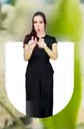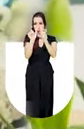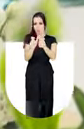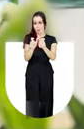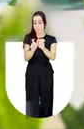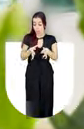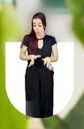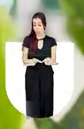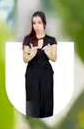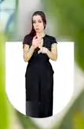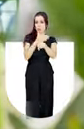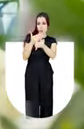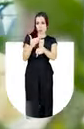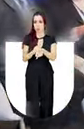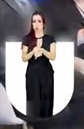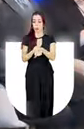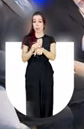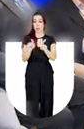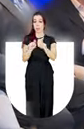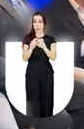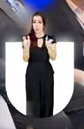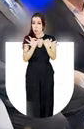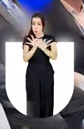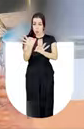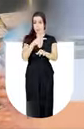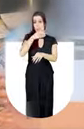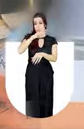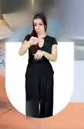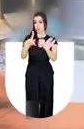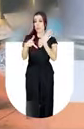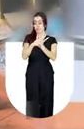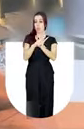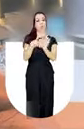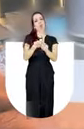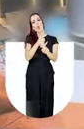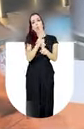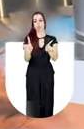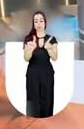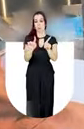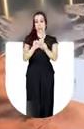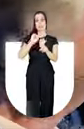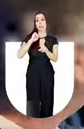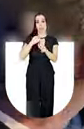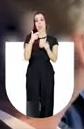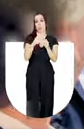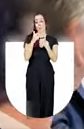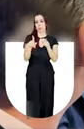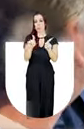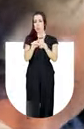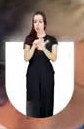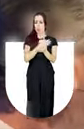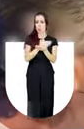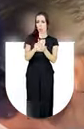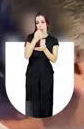O Carbocontrol é o uso de tecnologias e práticas que reduzem e gerenciam as emissões de gás carbônico e outros gases poluentes,